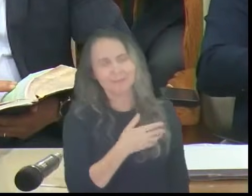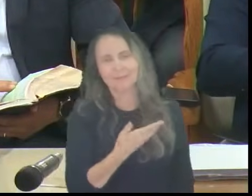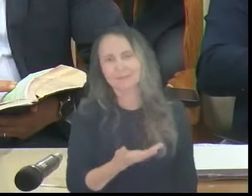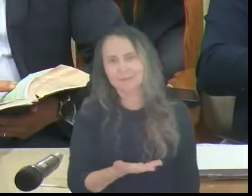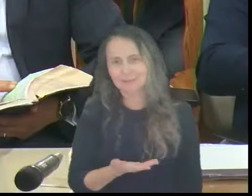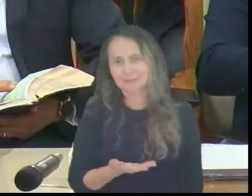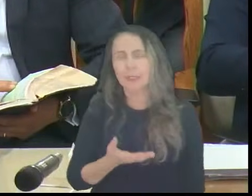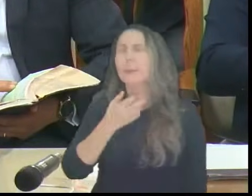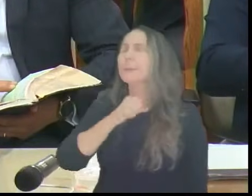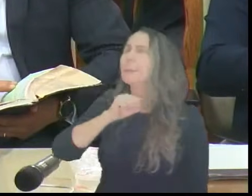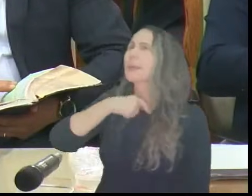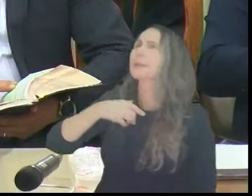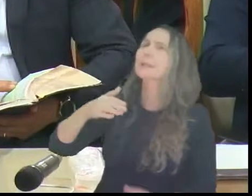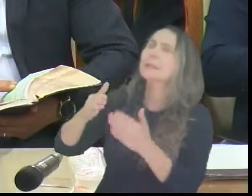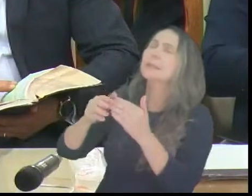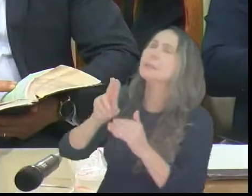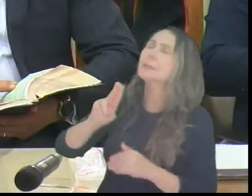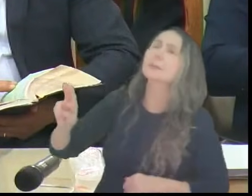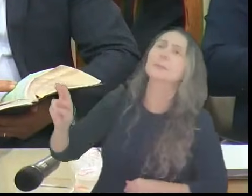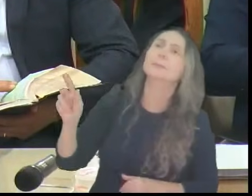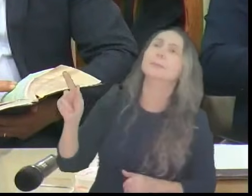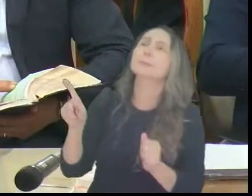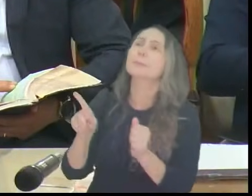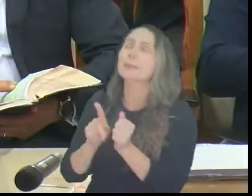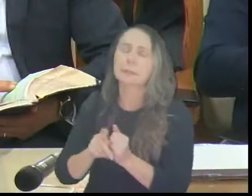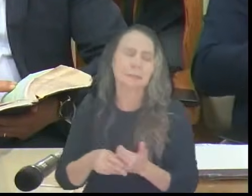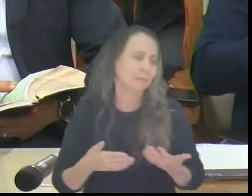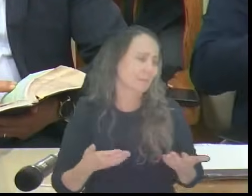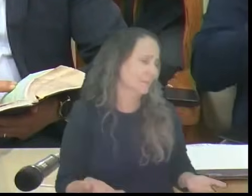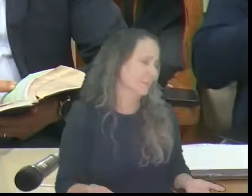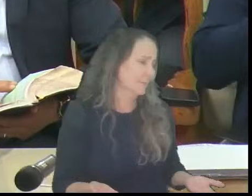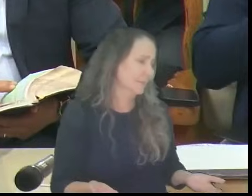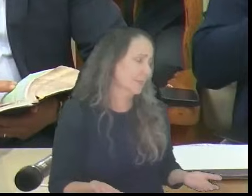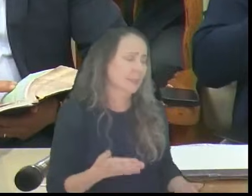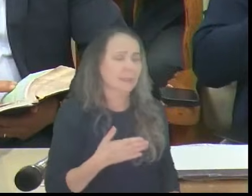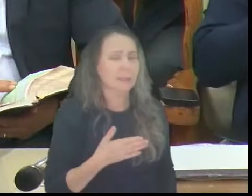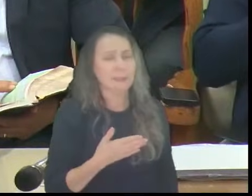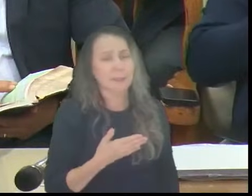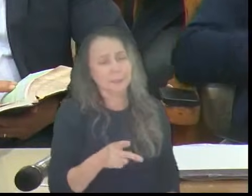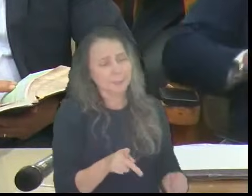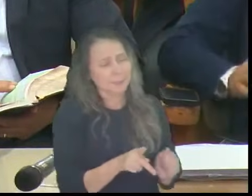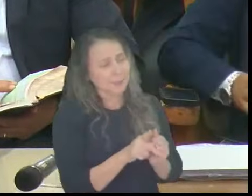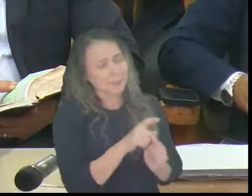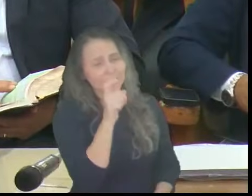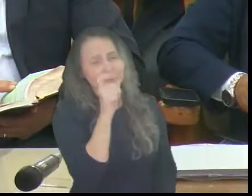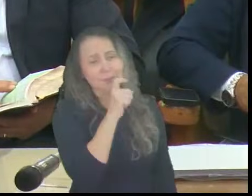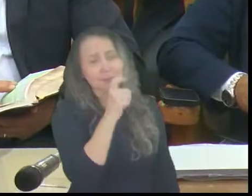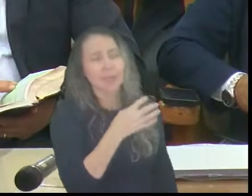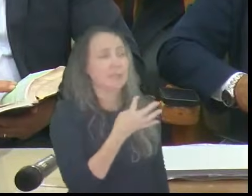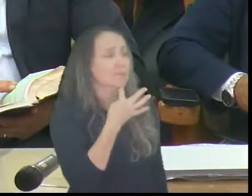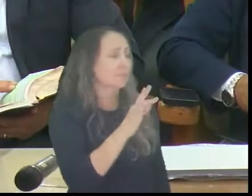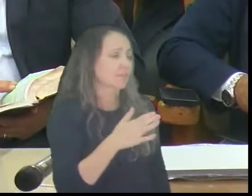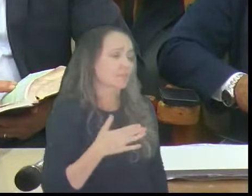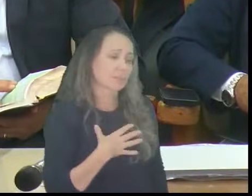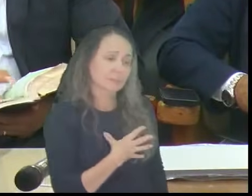Se disser: Pai, eu te peço em nome de São Pedro, Deus vai dizer: meu filho, Pedro mentiu, disse que não conhecia meu